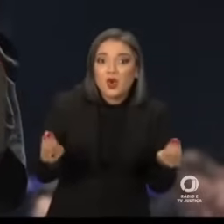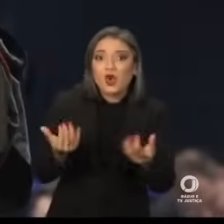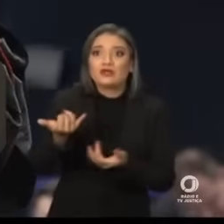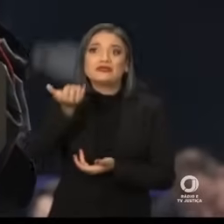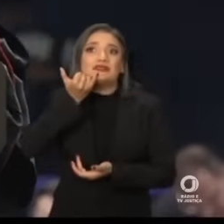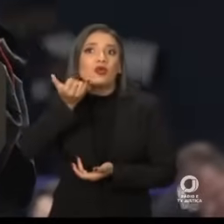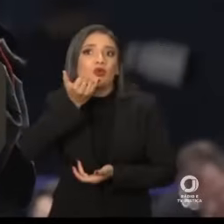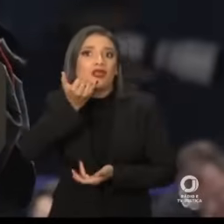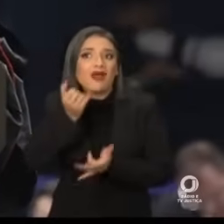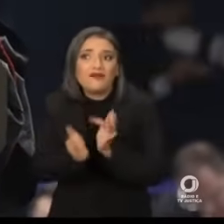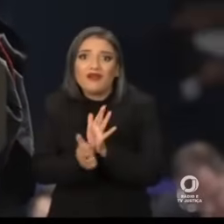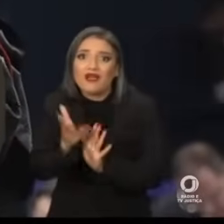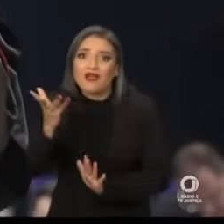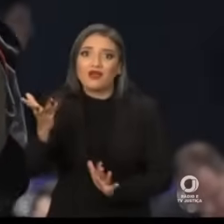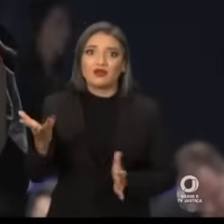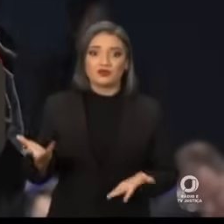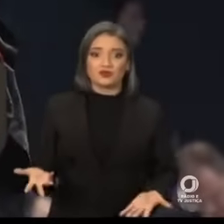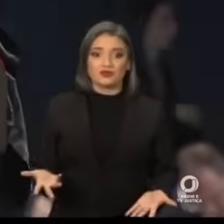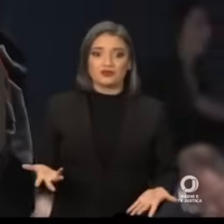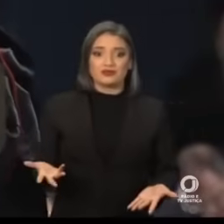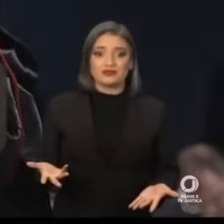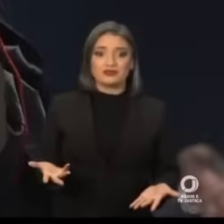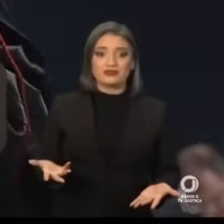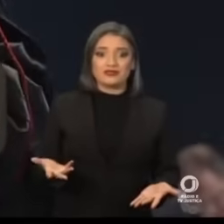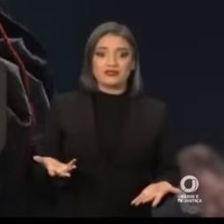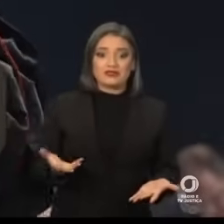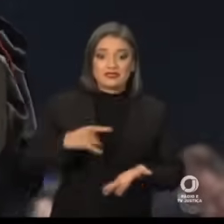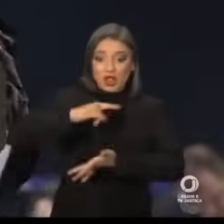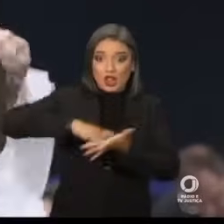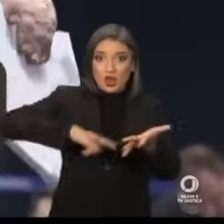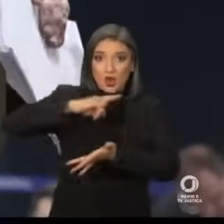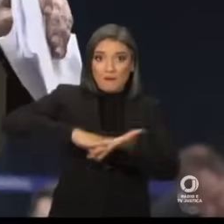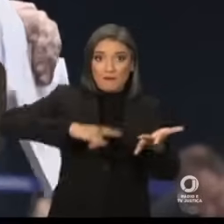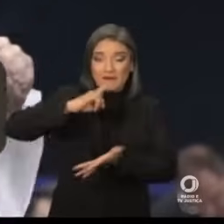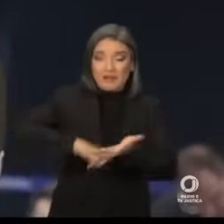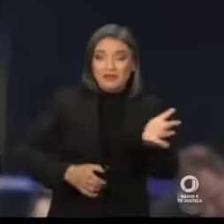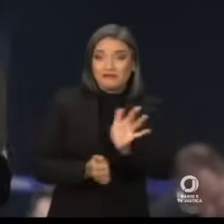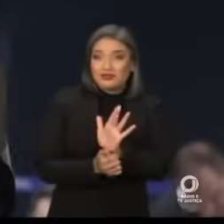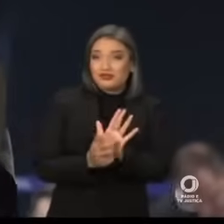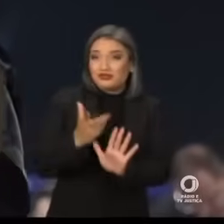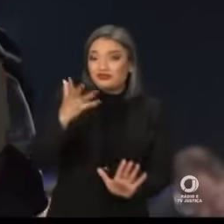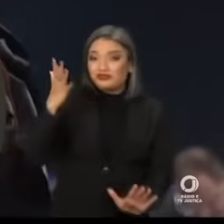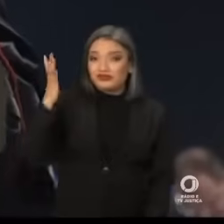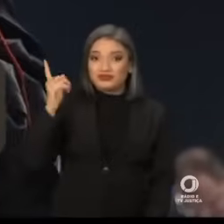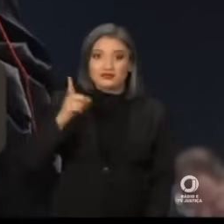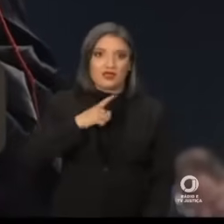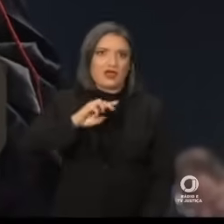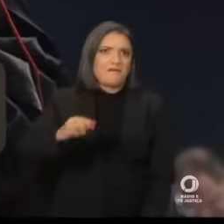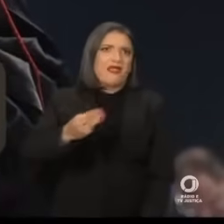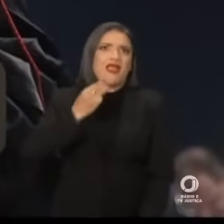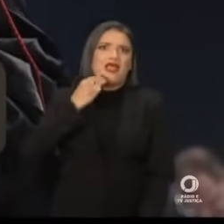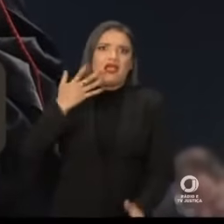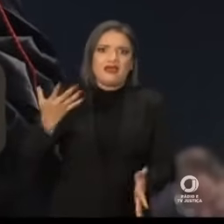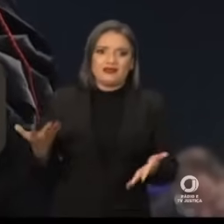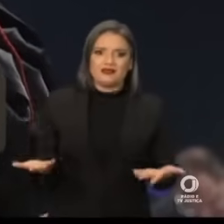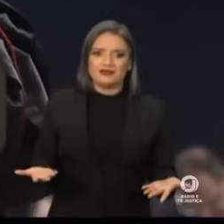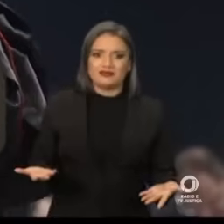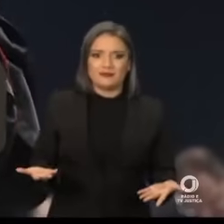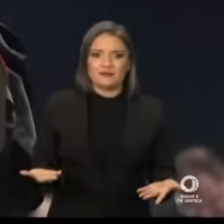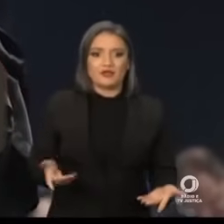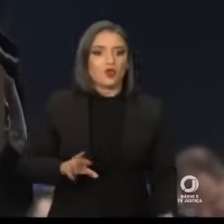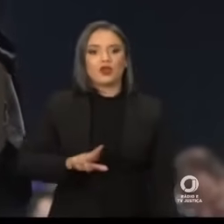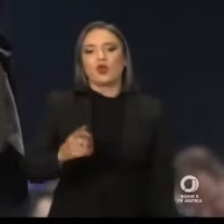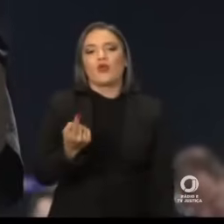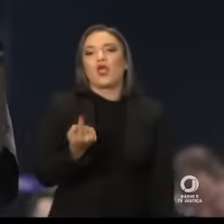celulares. São milhares de documentos apreendidos na sucessão, porque vamos lembrar que nós não estamos falando de